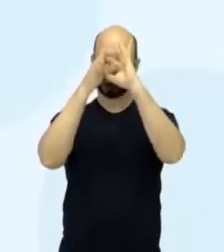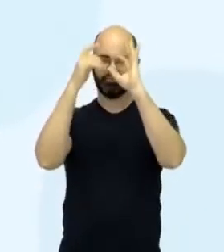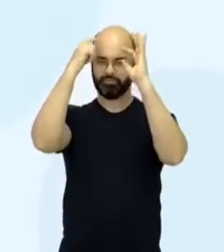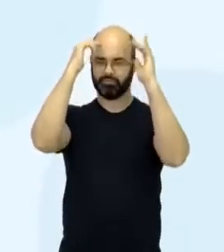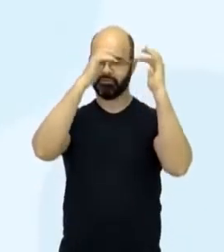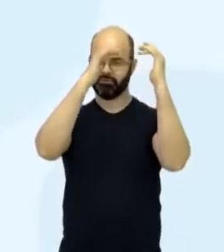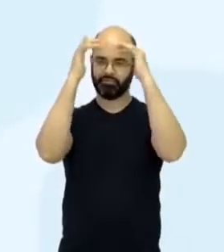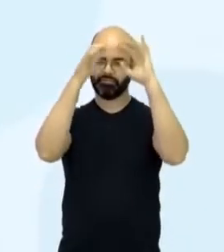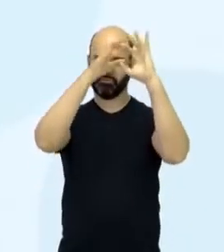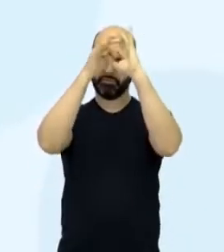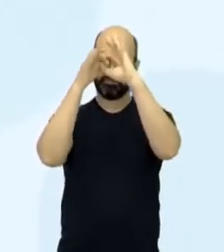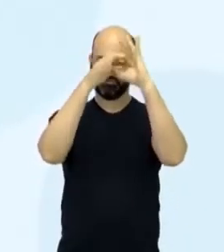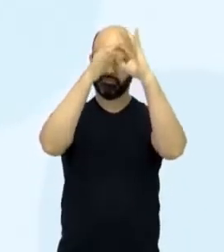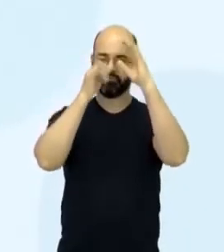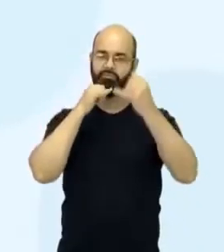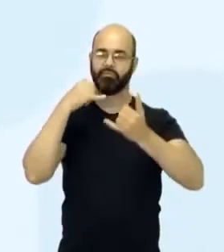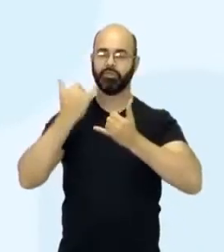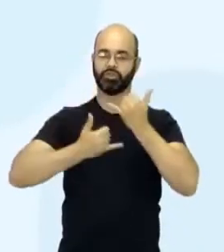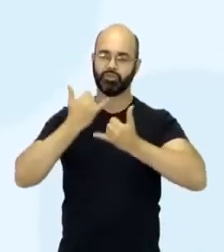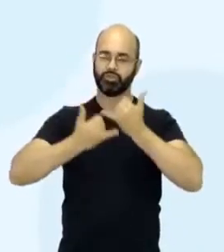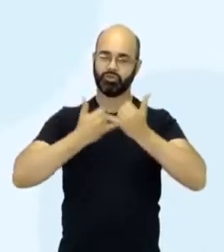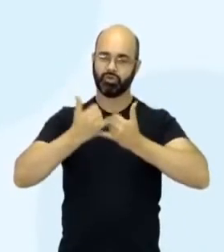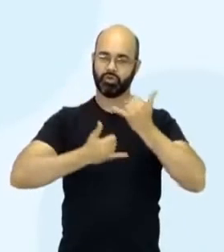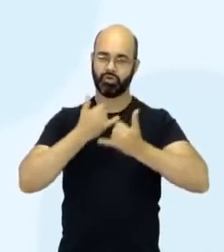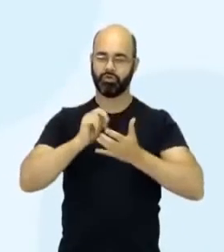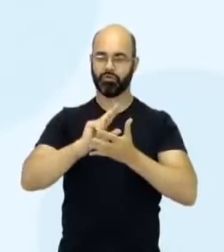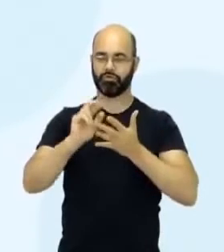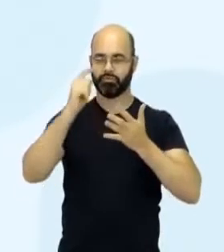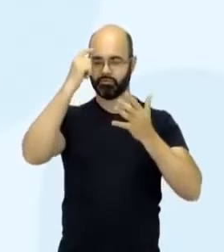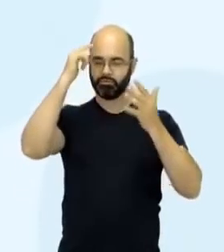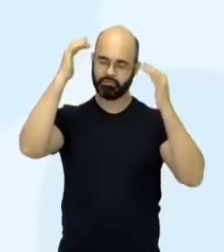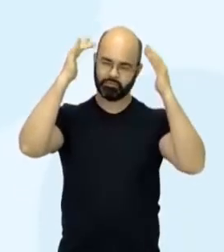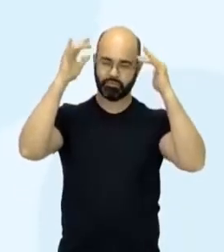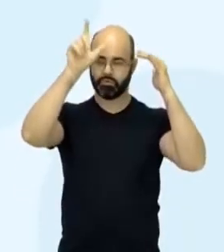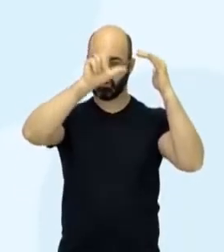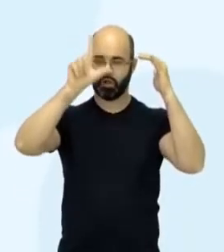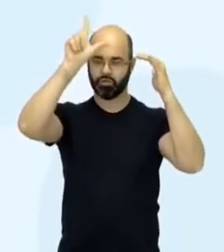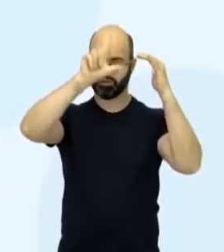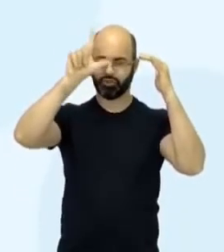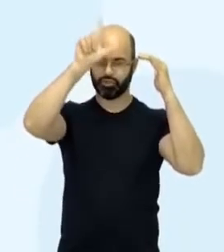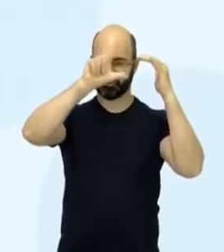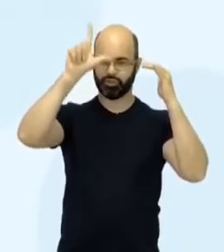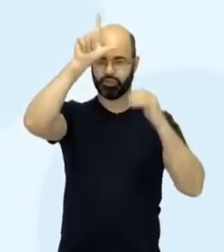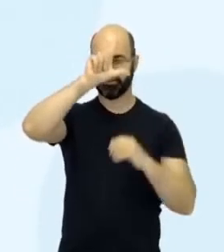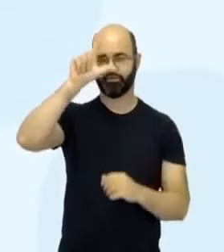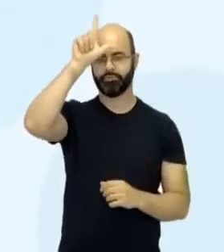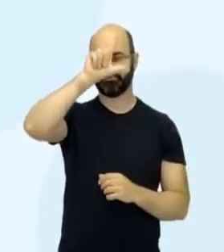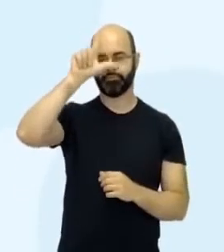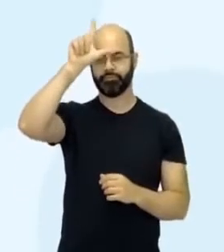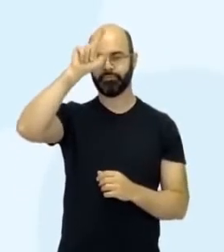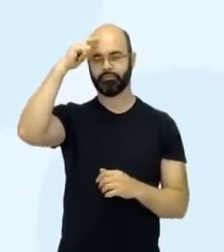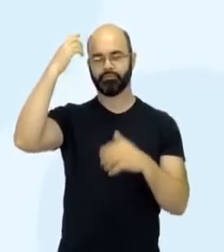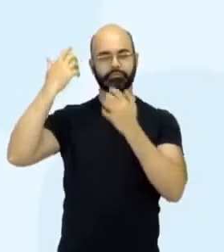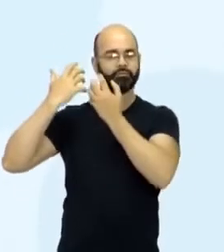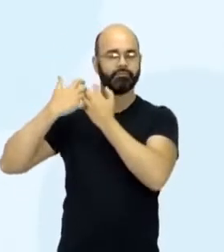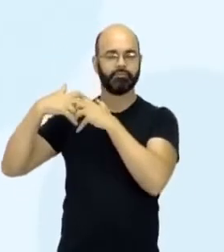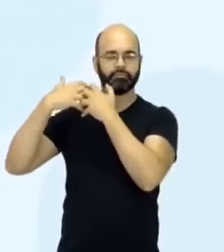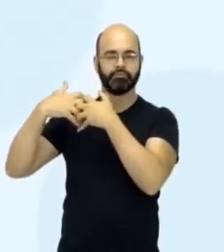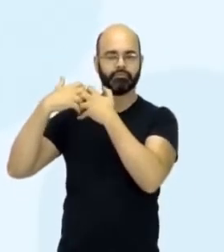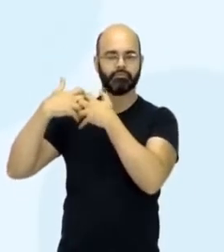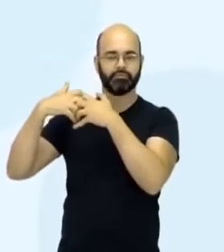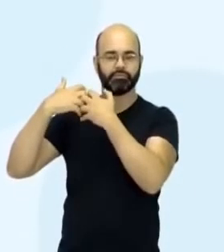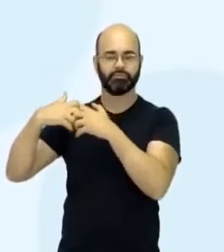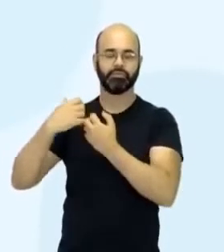os usuários a jogos que demandam o uso da lógica e a desafios que estimulam o raciocínio